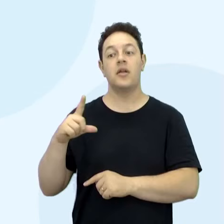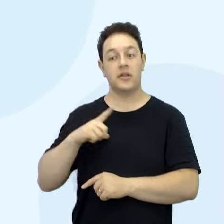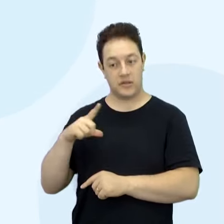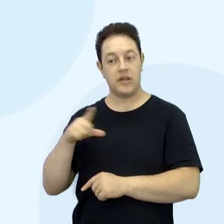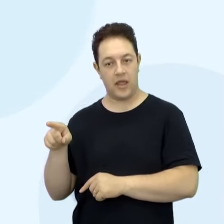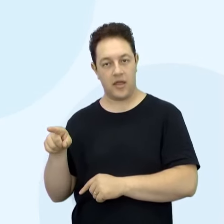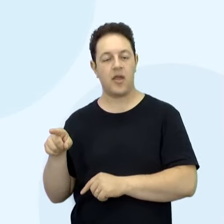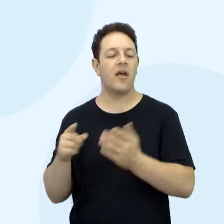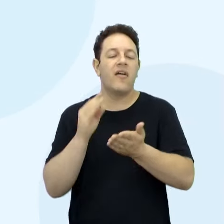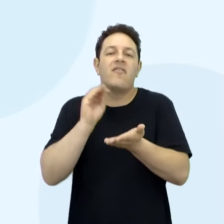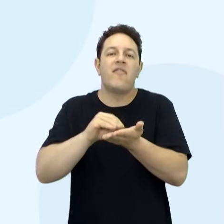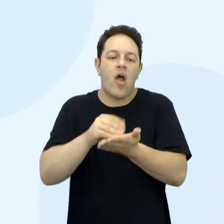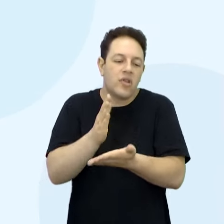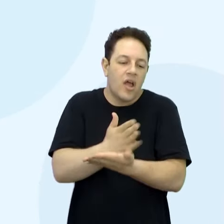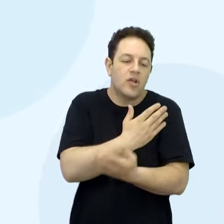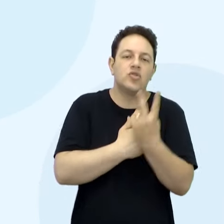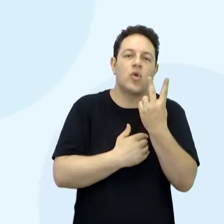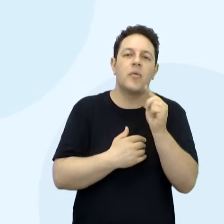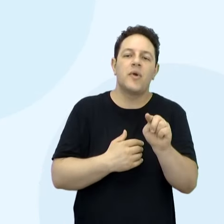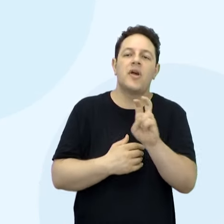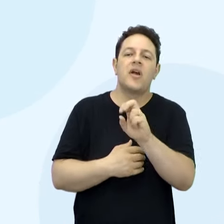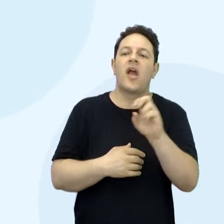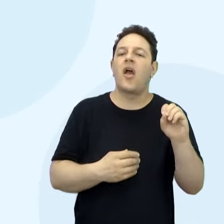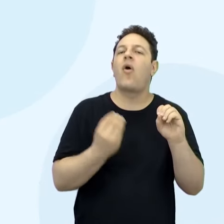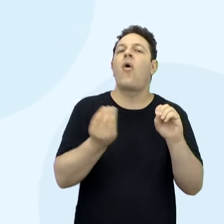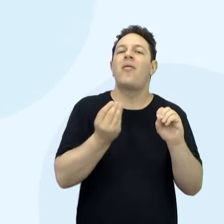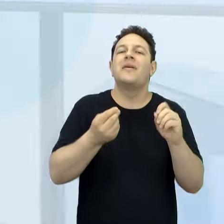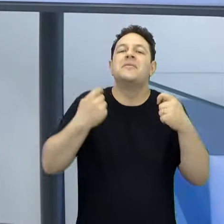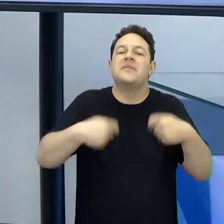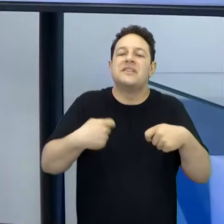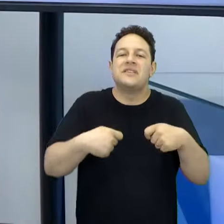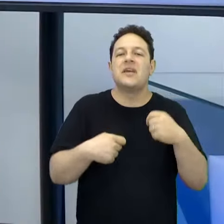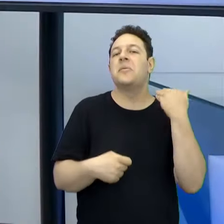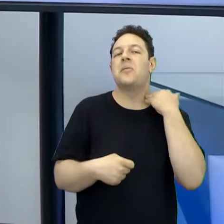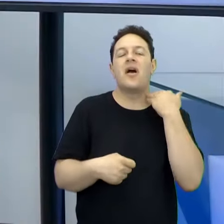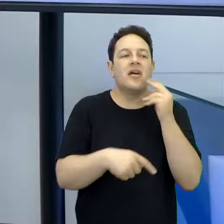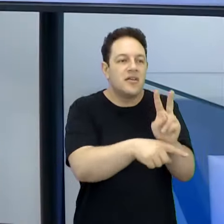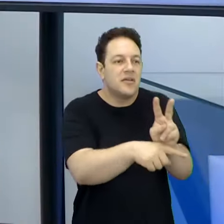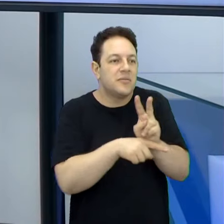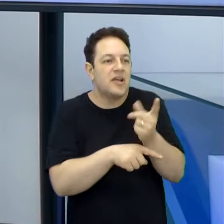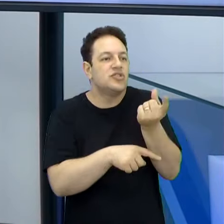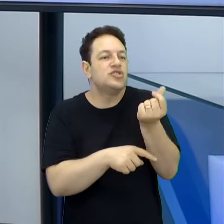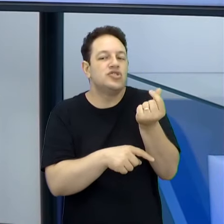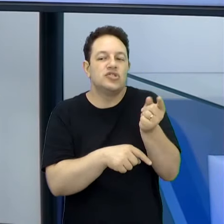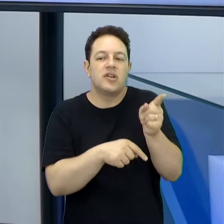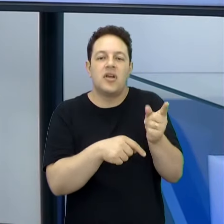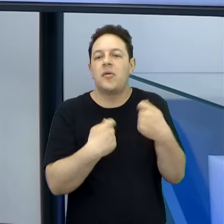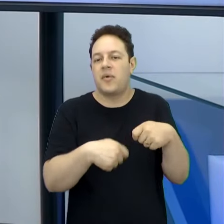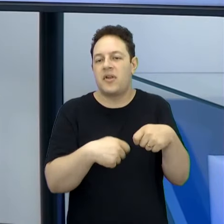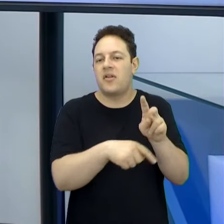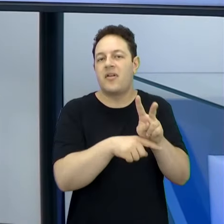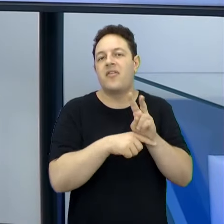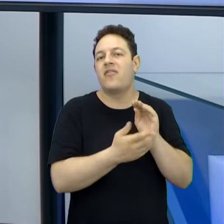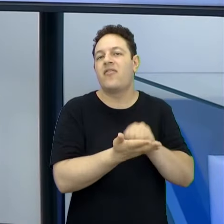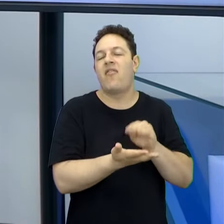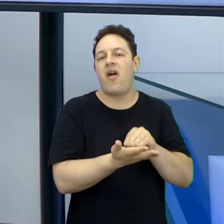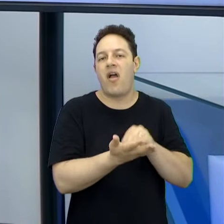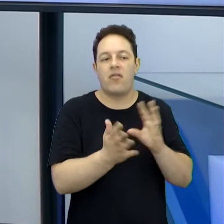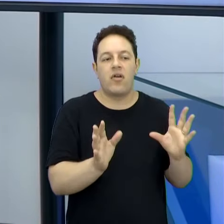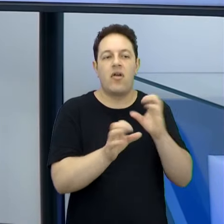com vocês. Eles precisam pegar emprestado aí o resto que eles não têm todo o valor